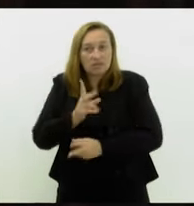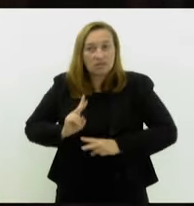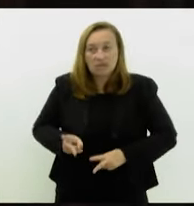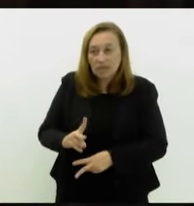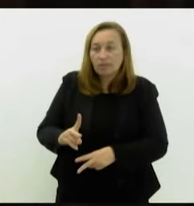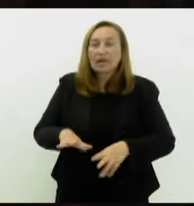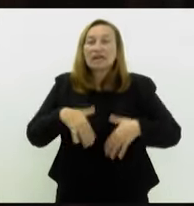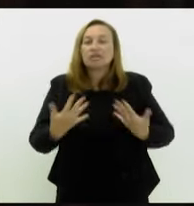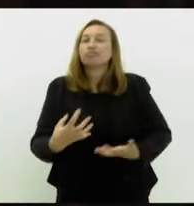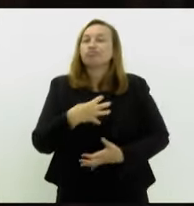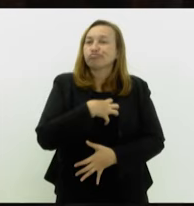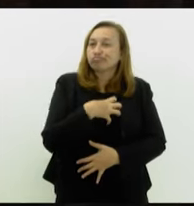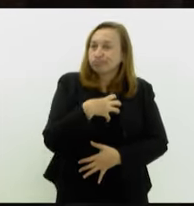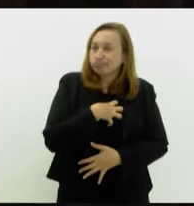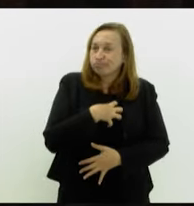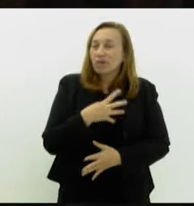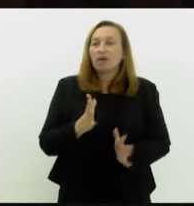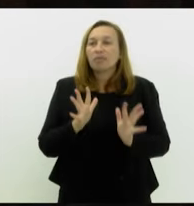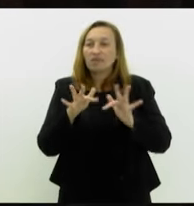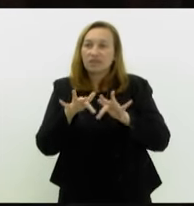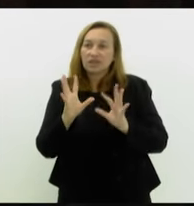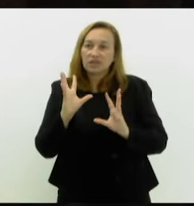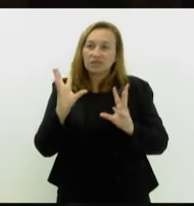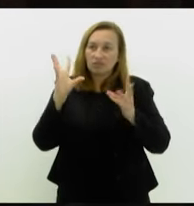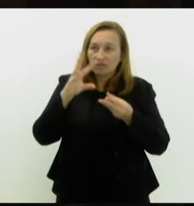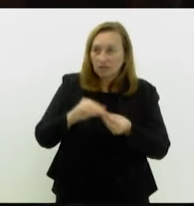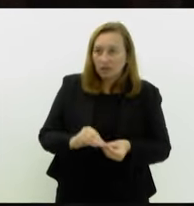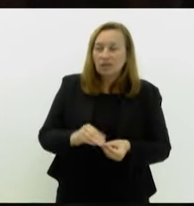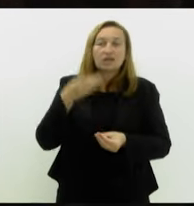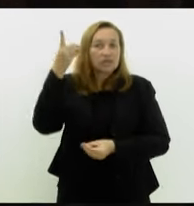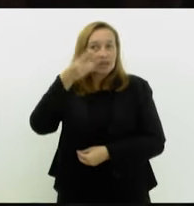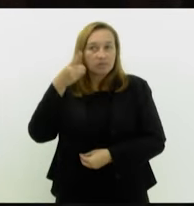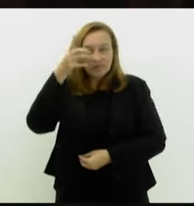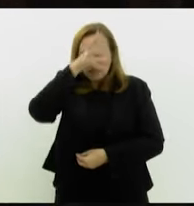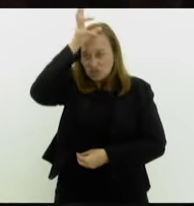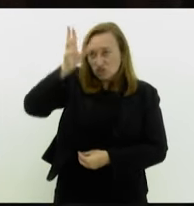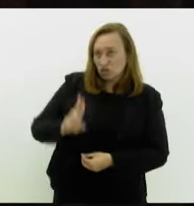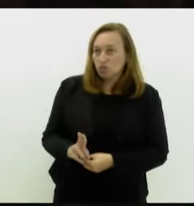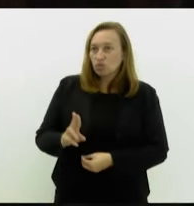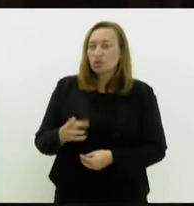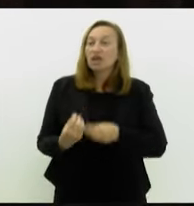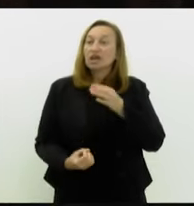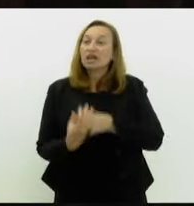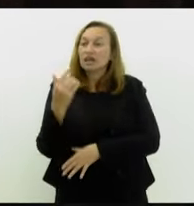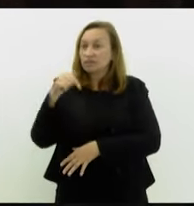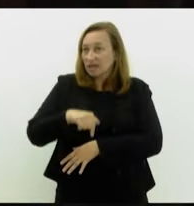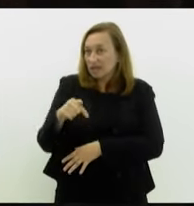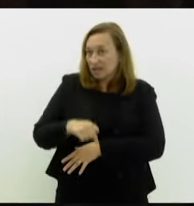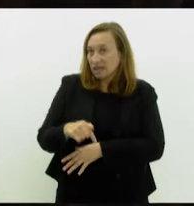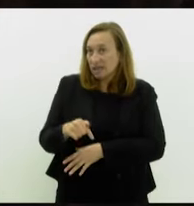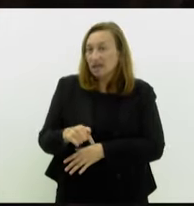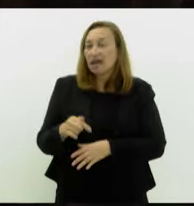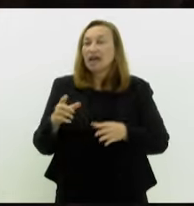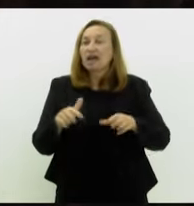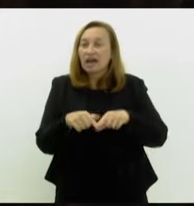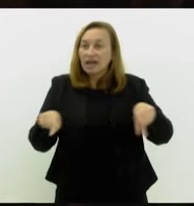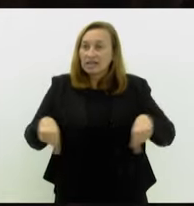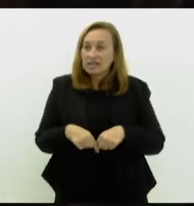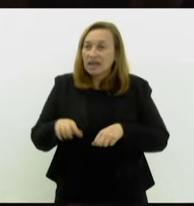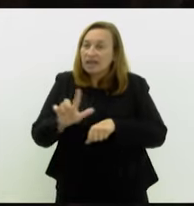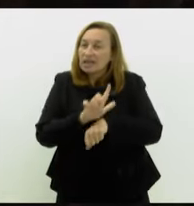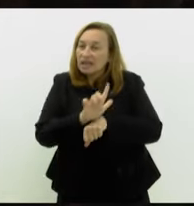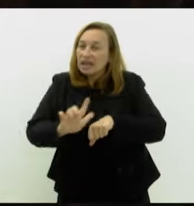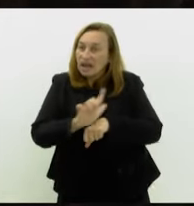nesse sentido e eu para concluir deputada tju lembrar que aqui criamos a sala lilás a primeira sala